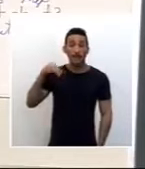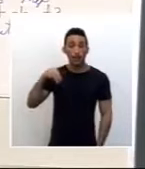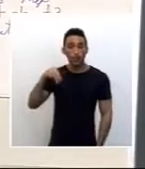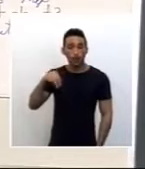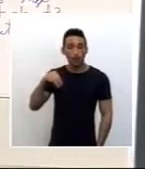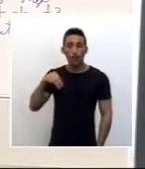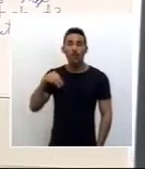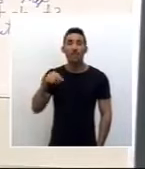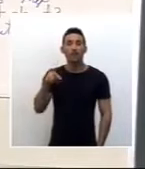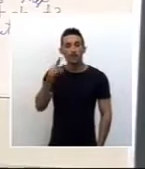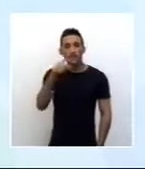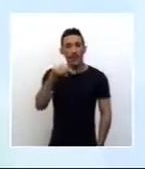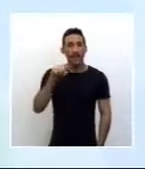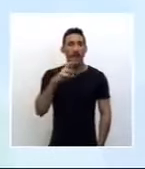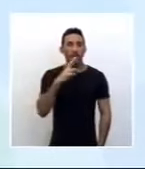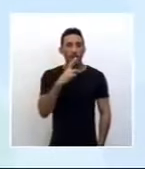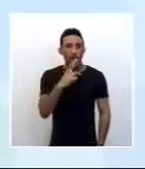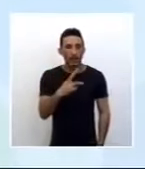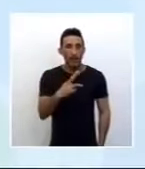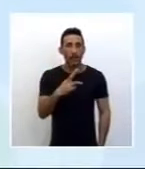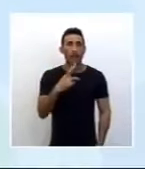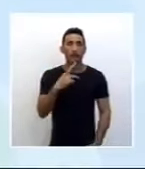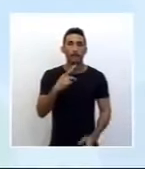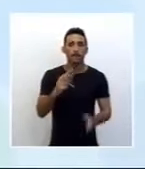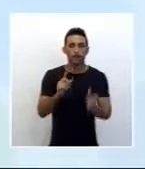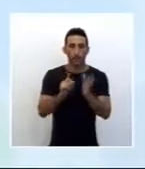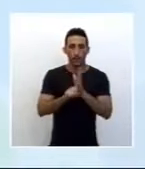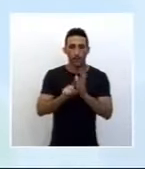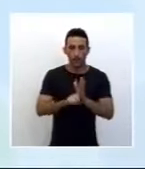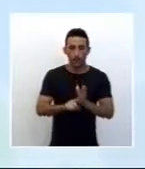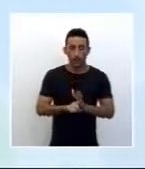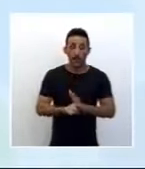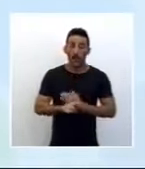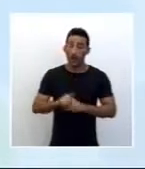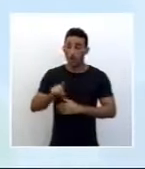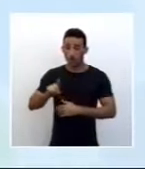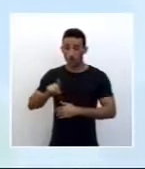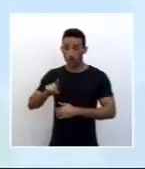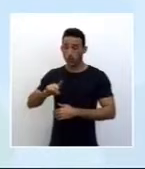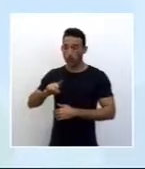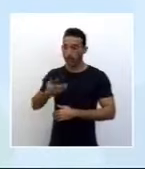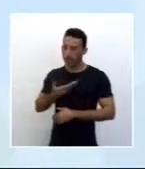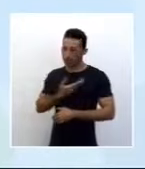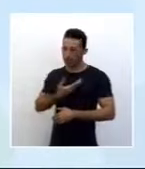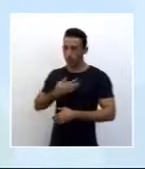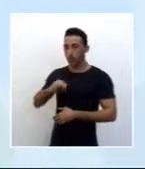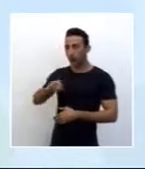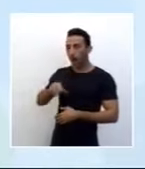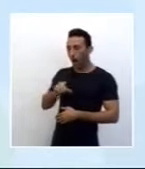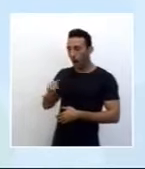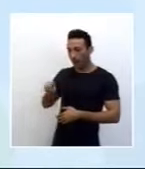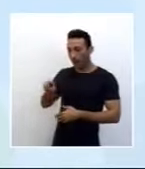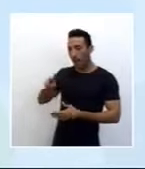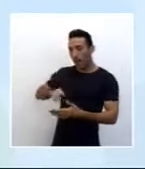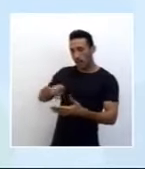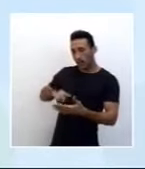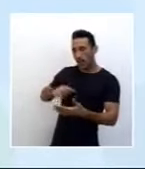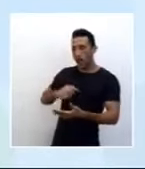vocês responder aquela pergunta o João vai ler agora eu vou deixar o jolene em do jovem corça e eu traduzo